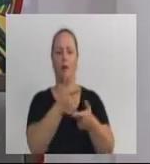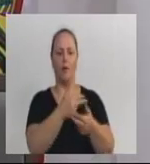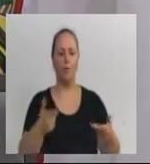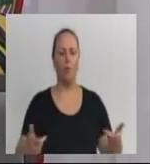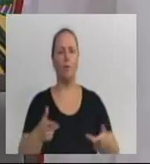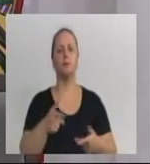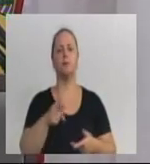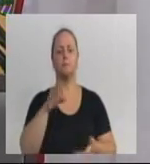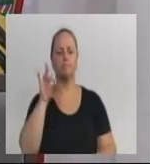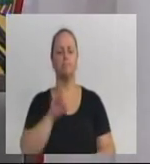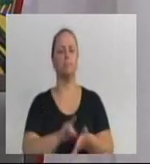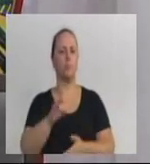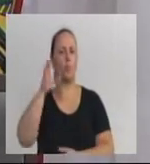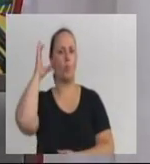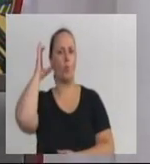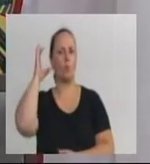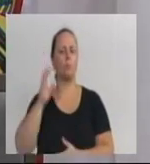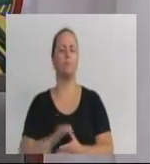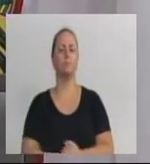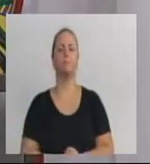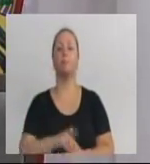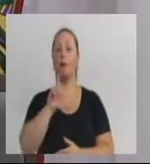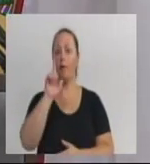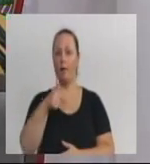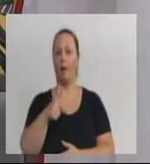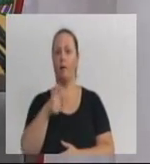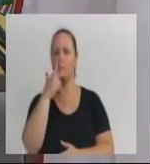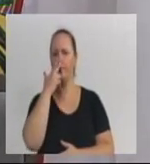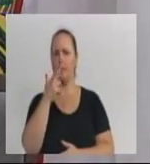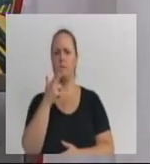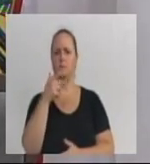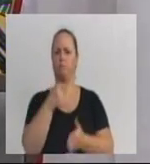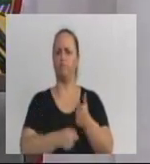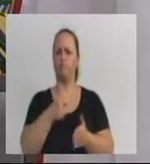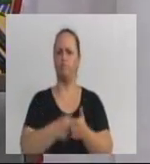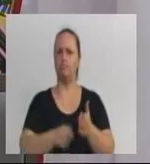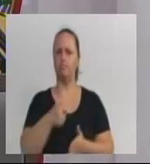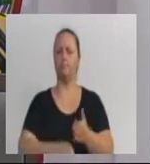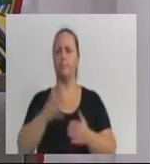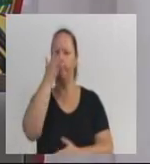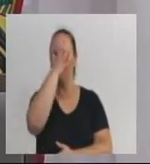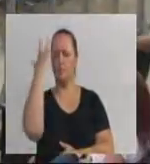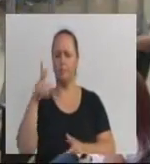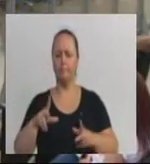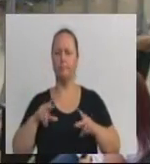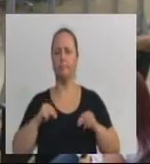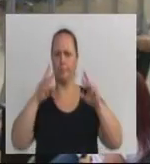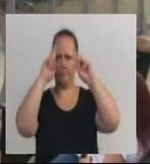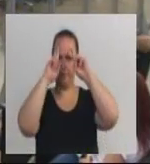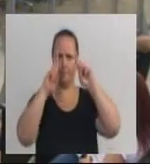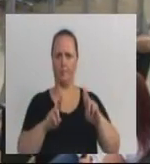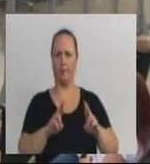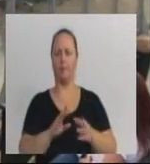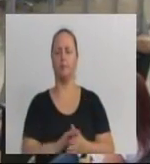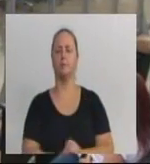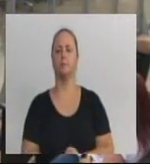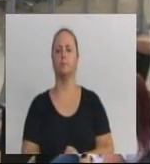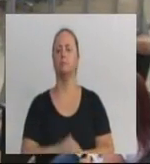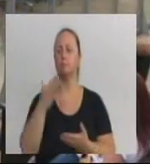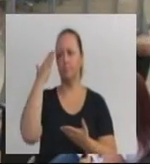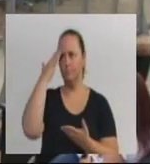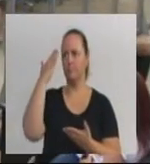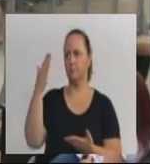o protesto. Essas pessoas merecem o nosso respeito. Muito obrigado, senhor presidente. Ok.